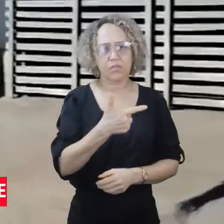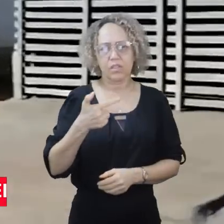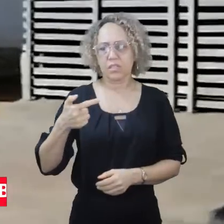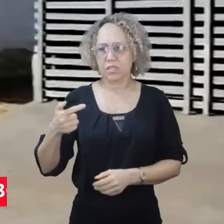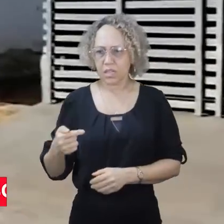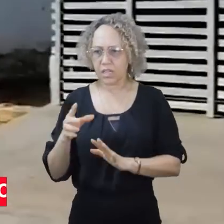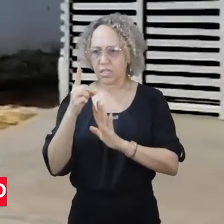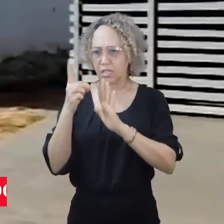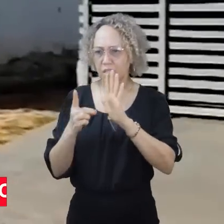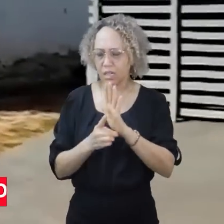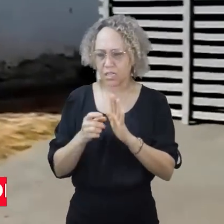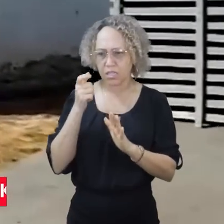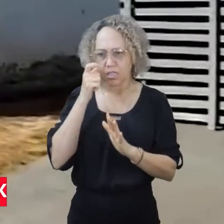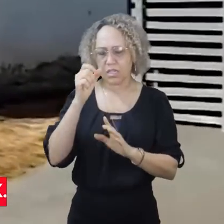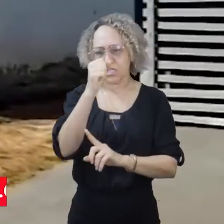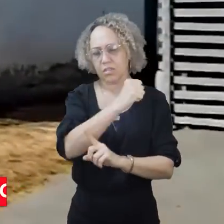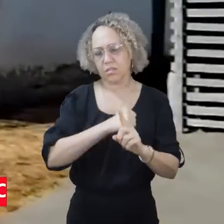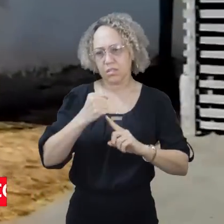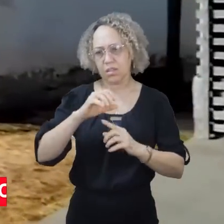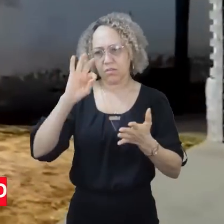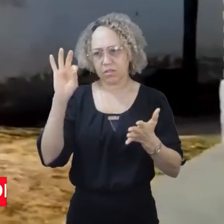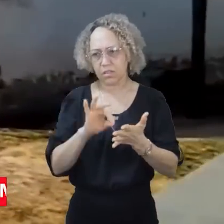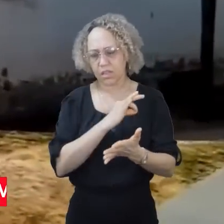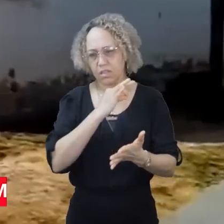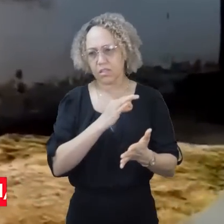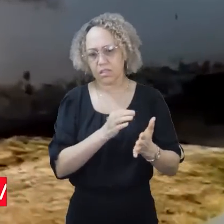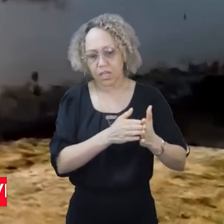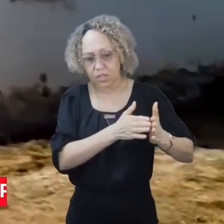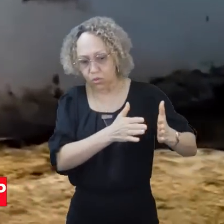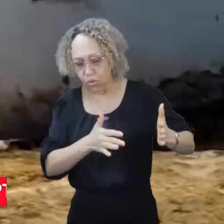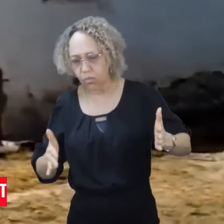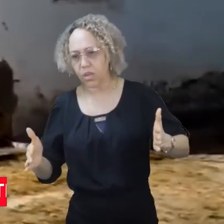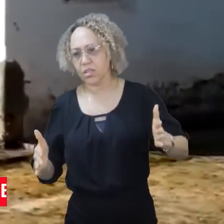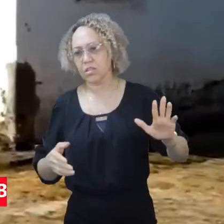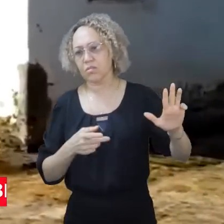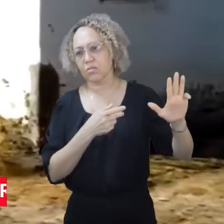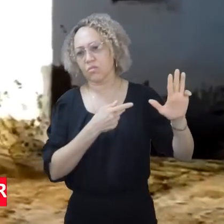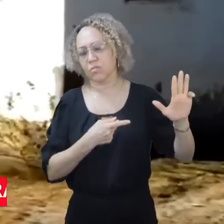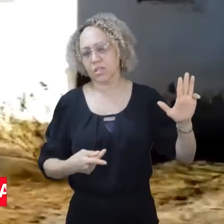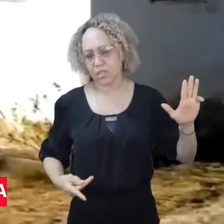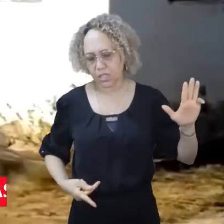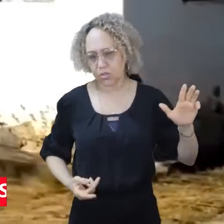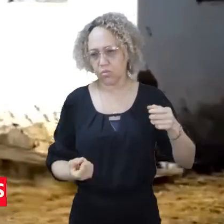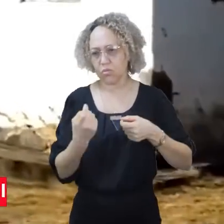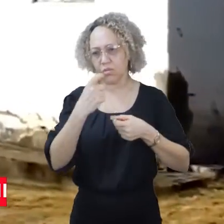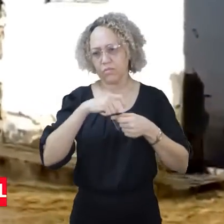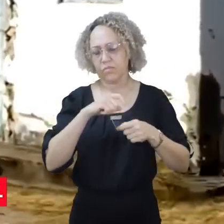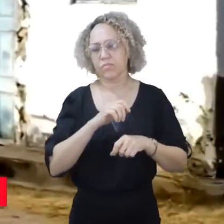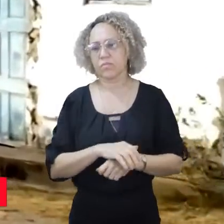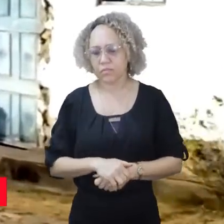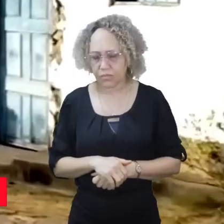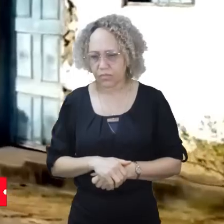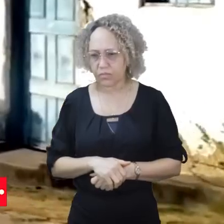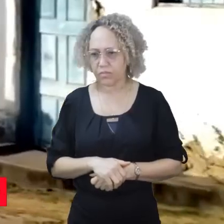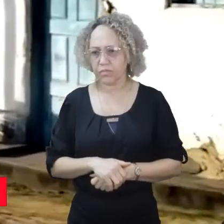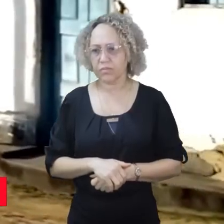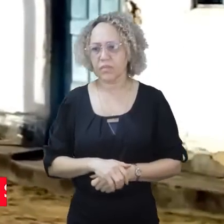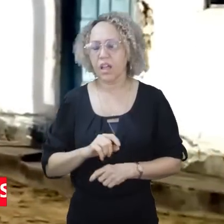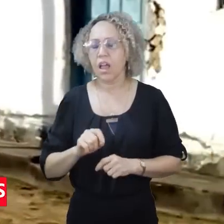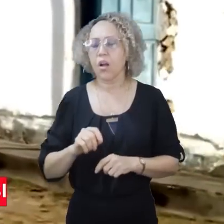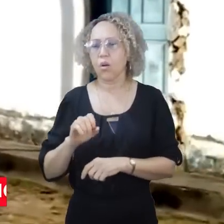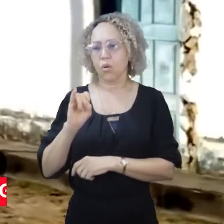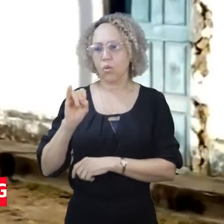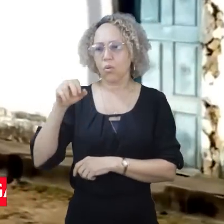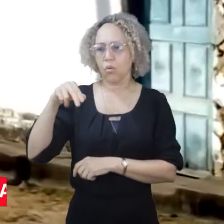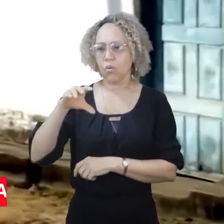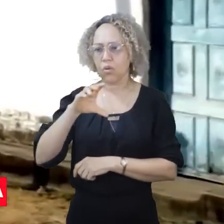interesse social assinados desde o início da atual gestão. A política é coordenada pelo INCRA e pelo Ministério